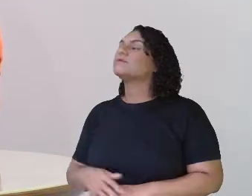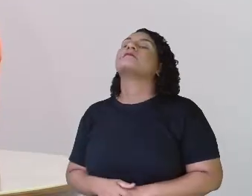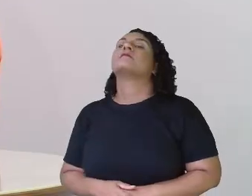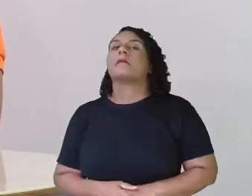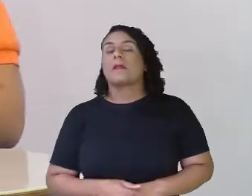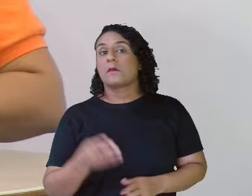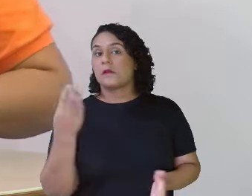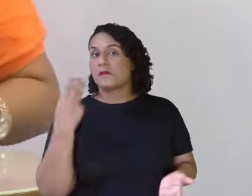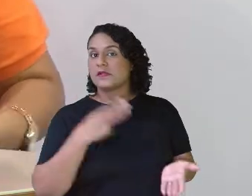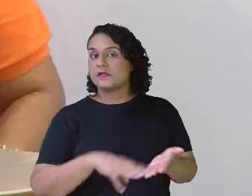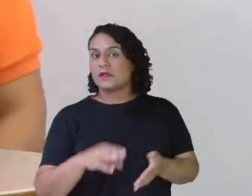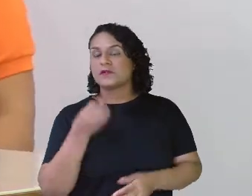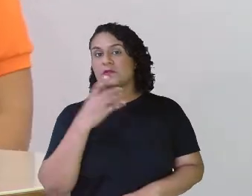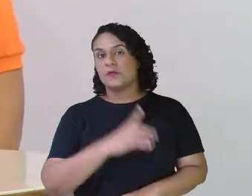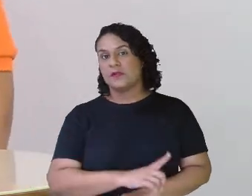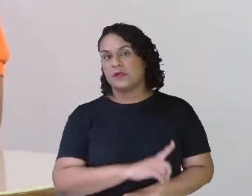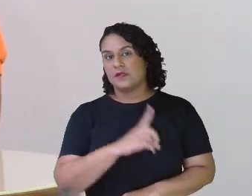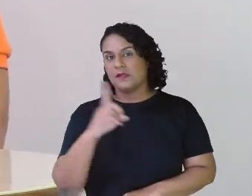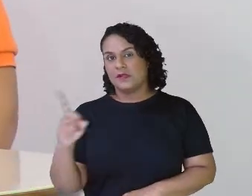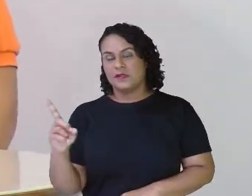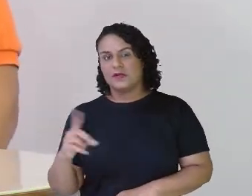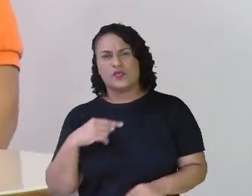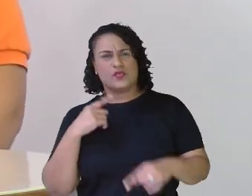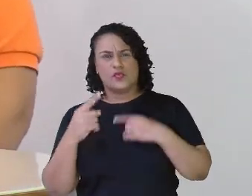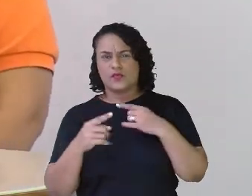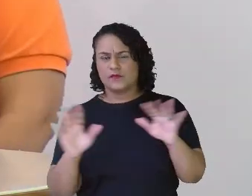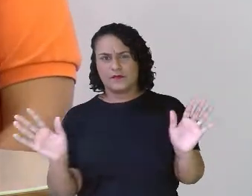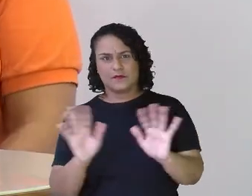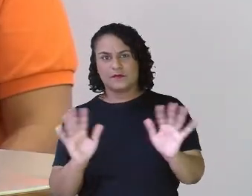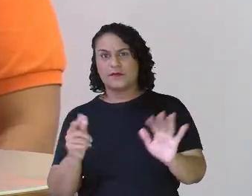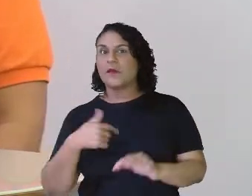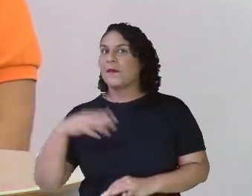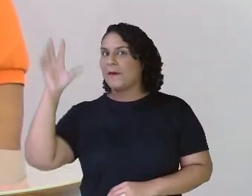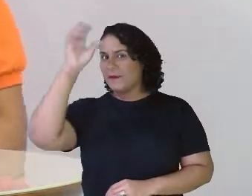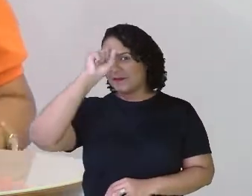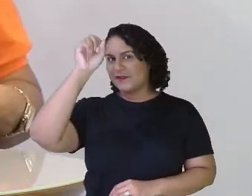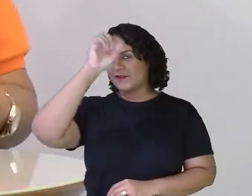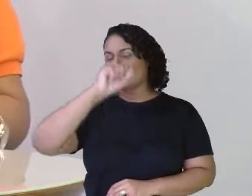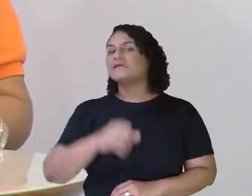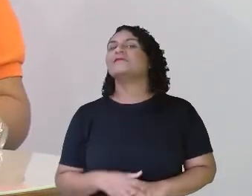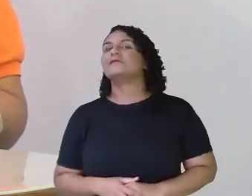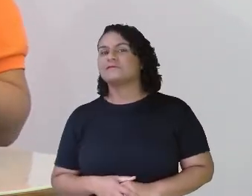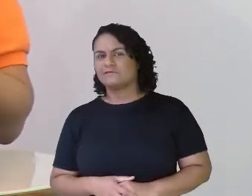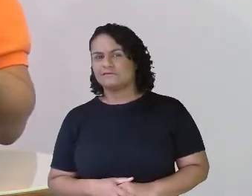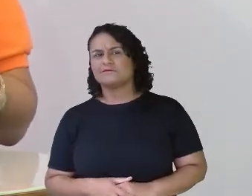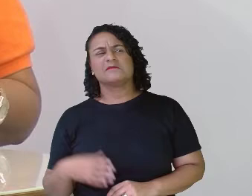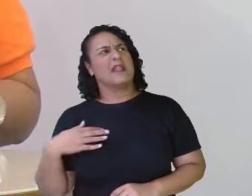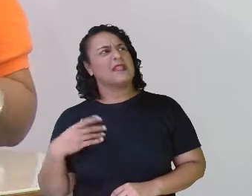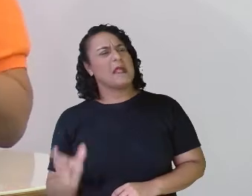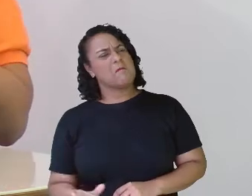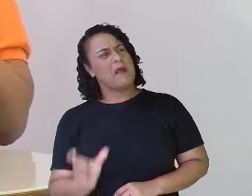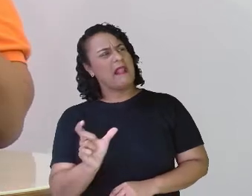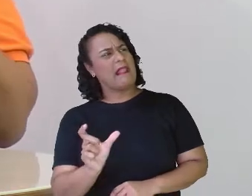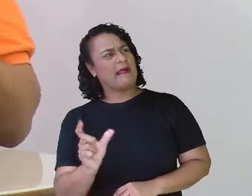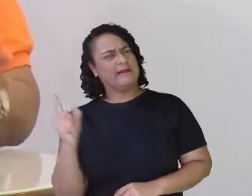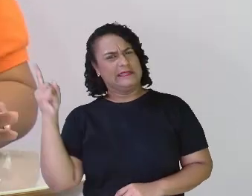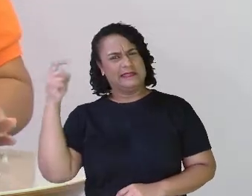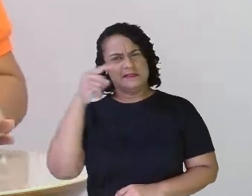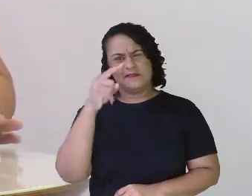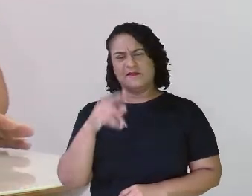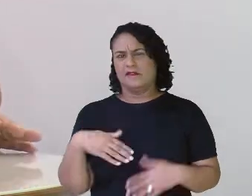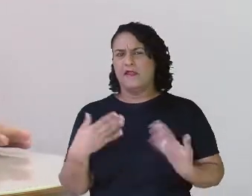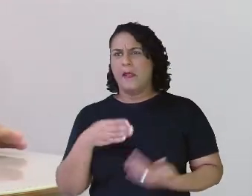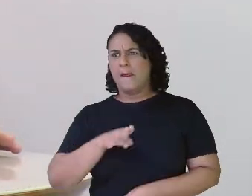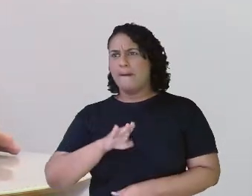bom dia. Ficou alguma dúvida aí? Não. E eu também Vamos aprendi. embora. Eu gosto quando eu faço essas palavras difíceis, bidimensionais, sabe? Eu fico me achando